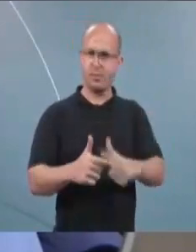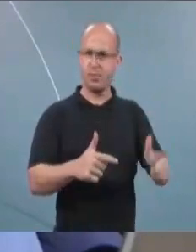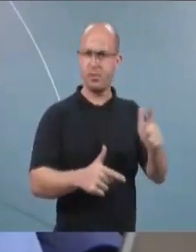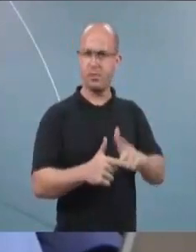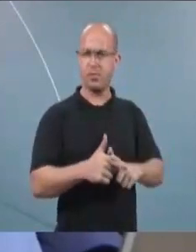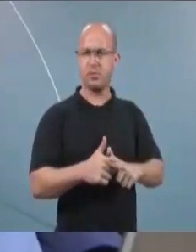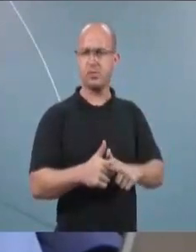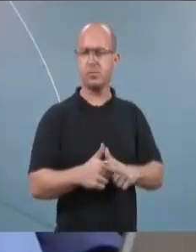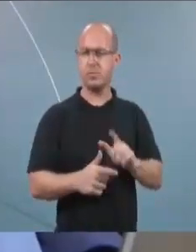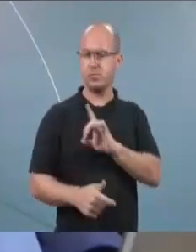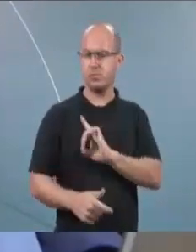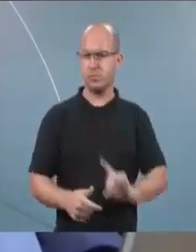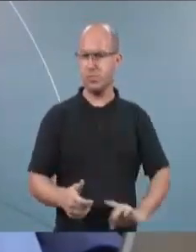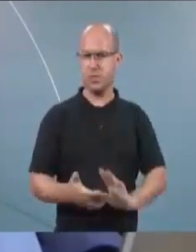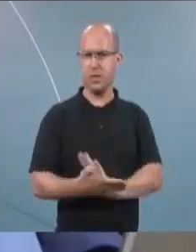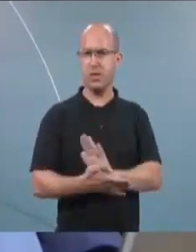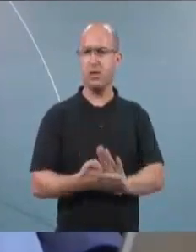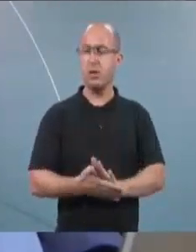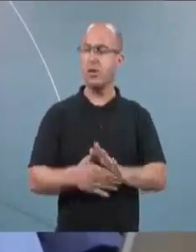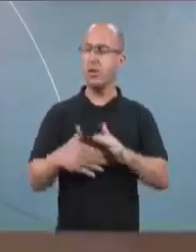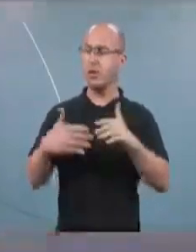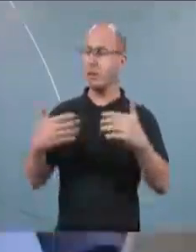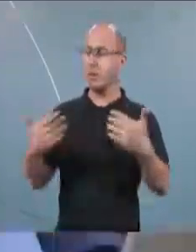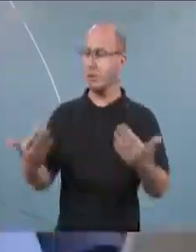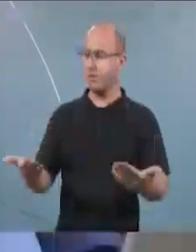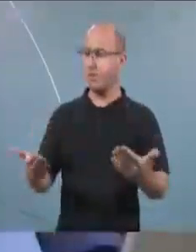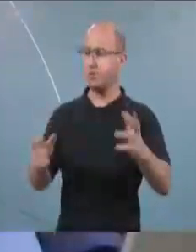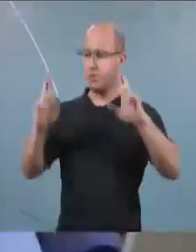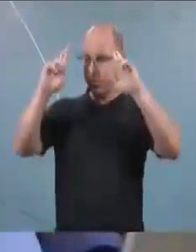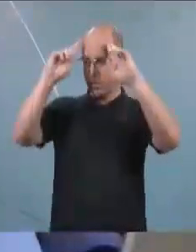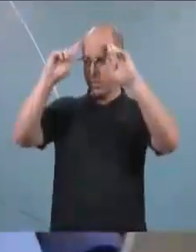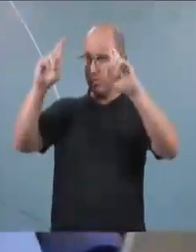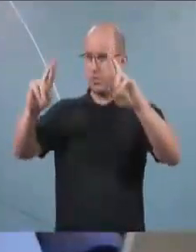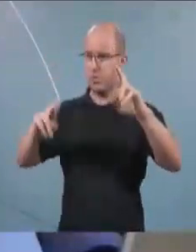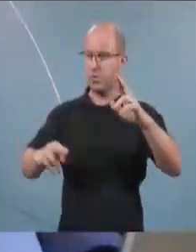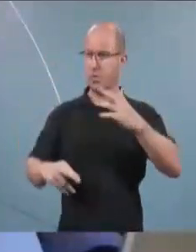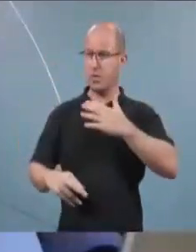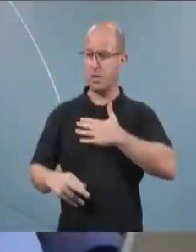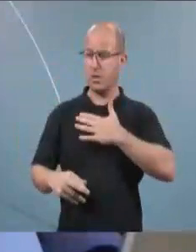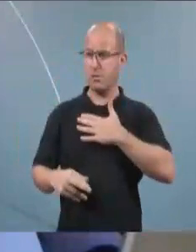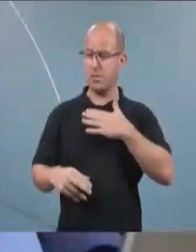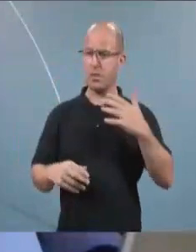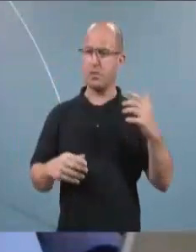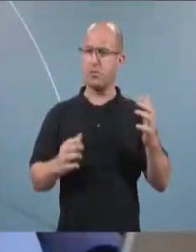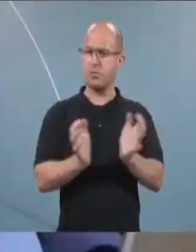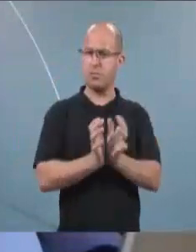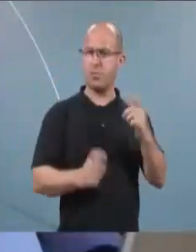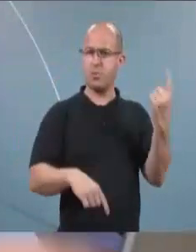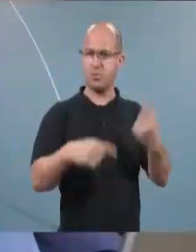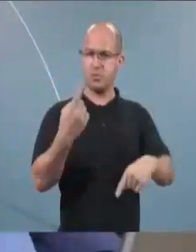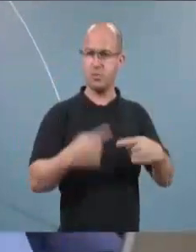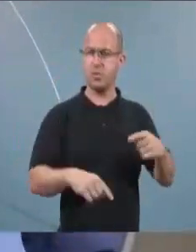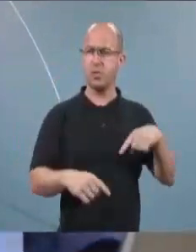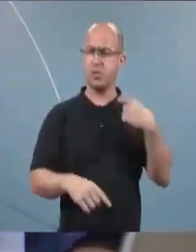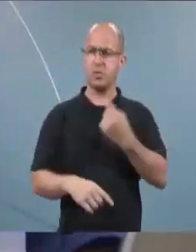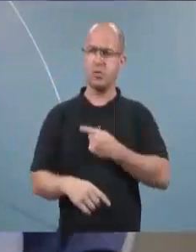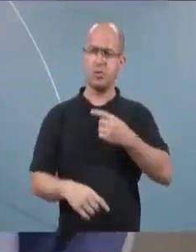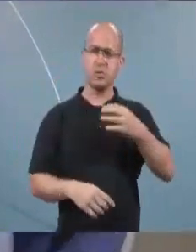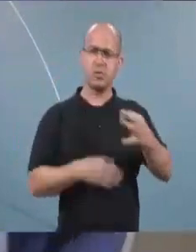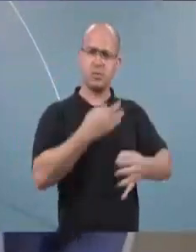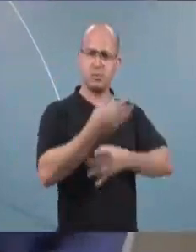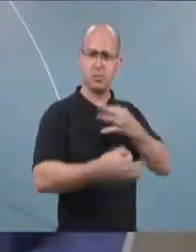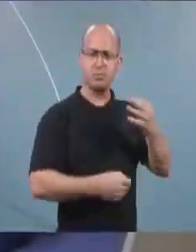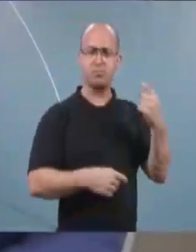Deputado então assim eu peço a nossa atuação política aqui nessa casa as nossas posições